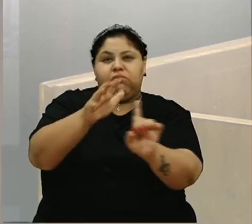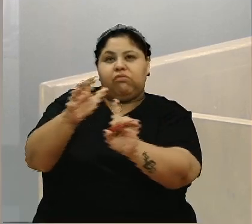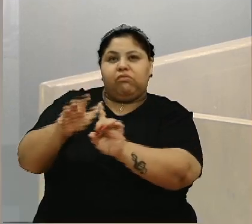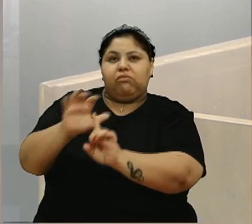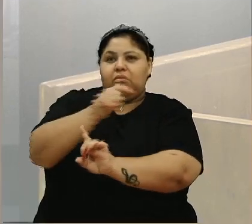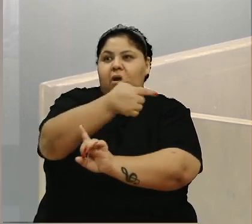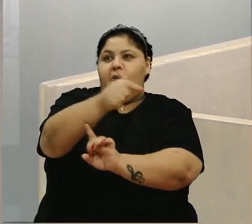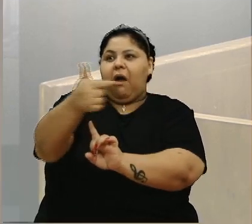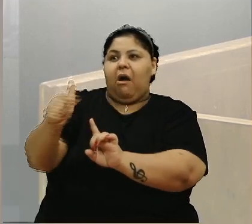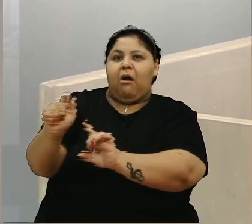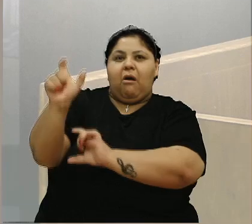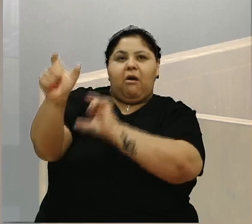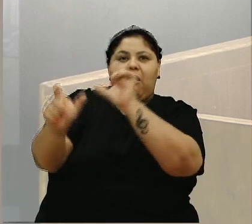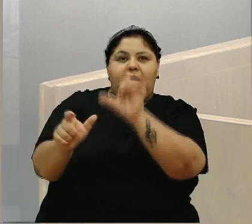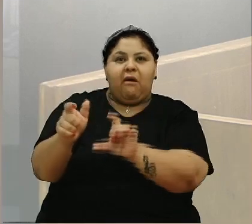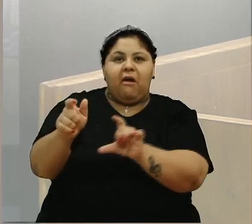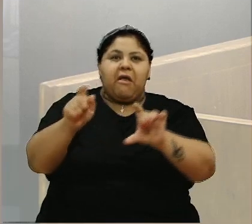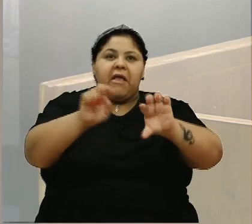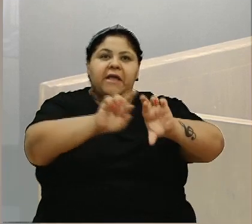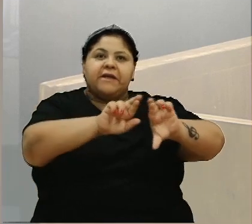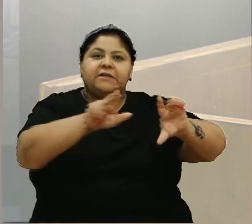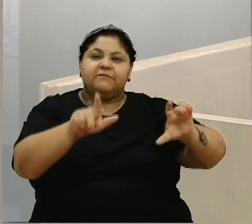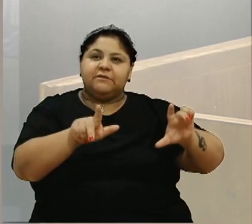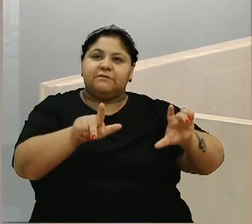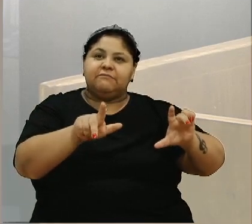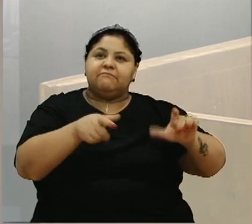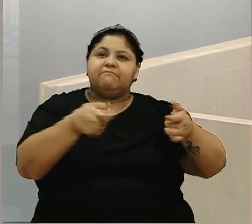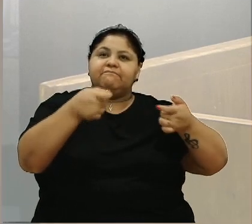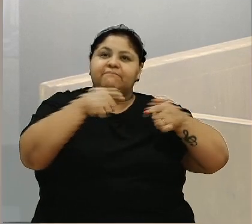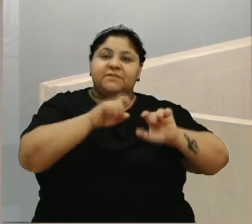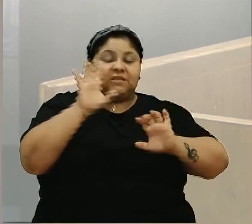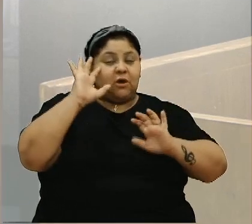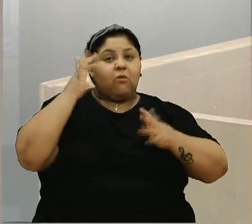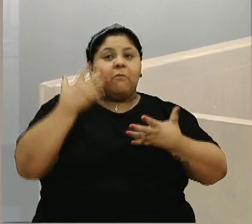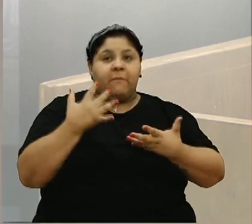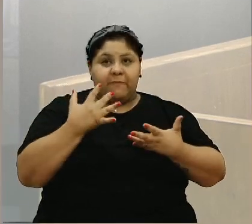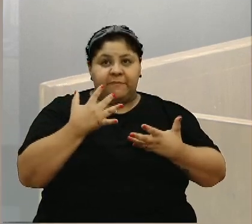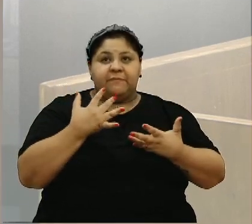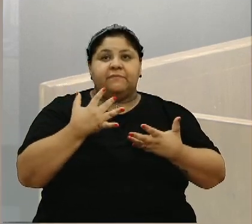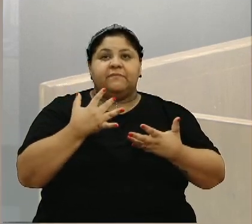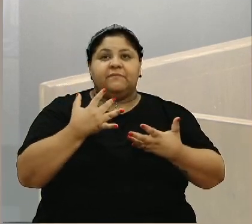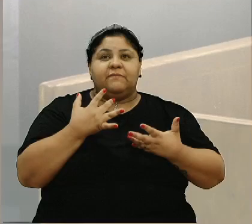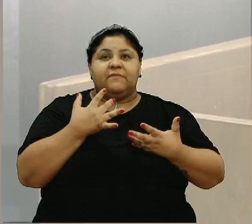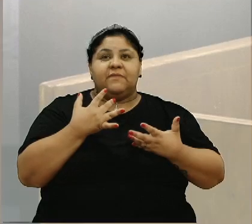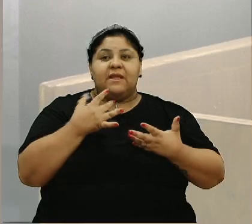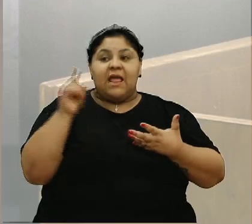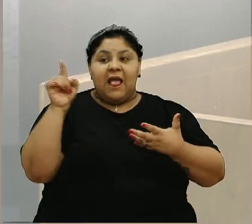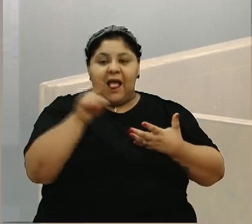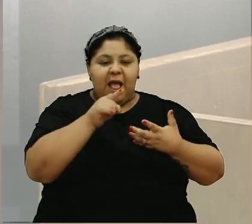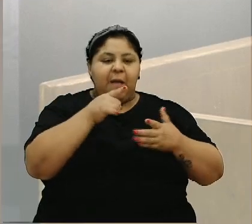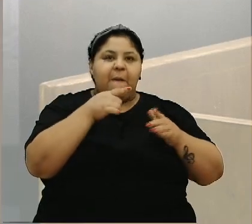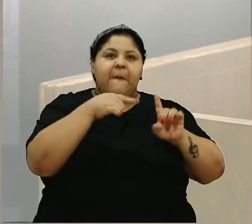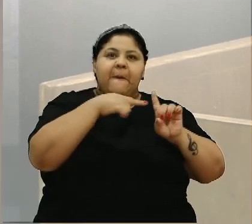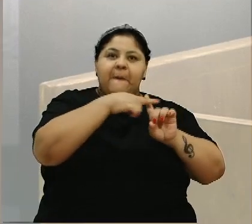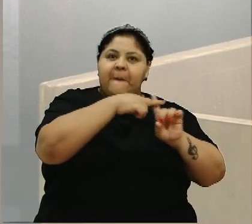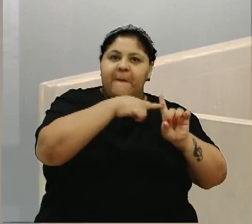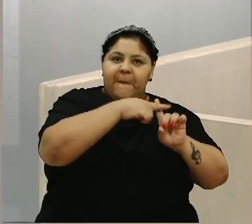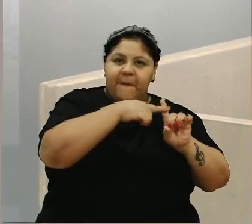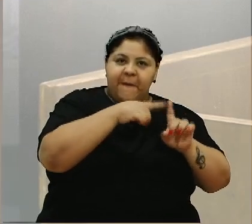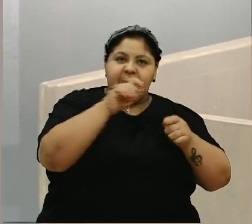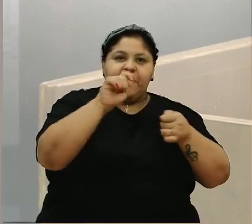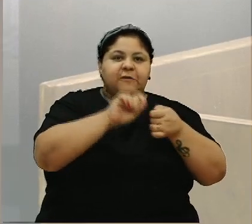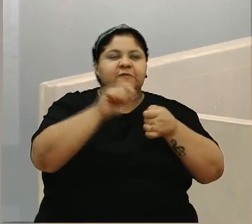o outro, que a divergência, ela precisa acontecer, ela é positiva, ela é salutar, ela nos